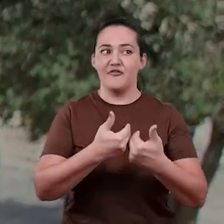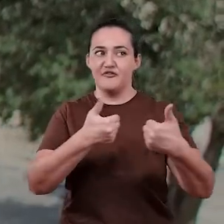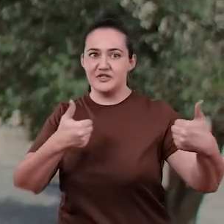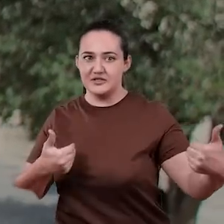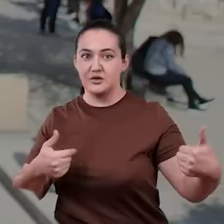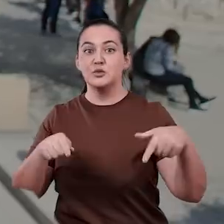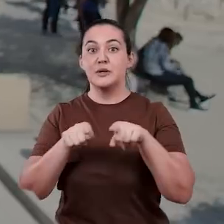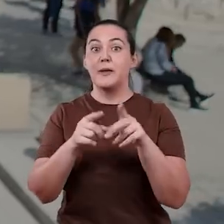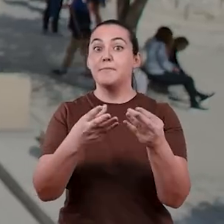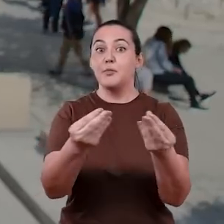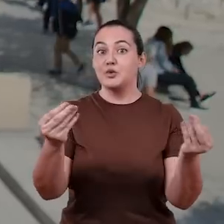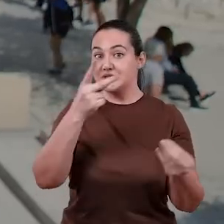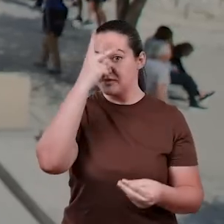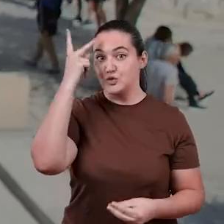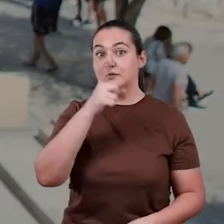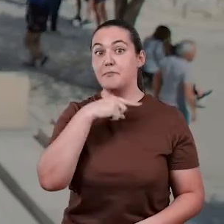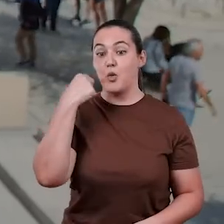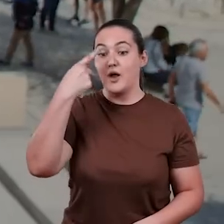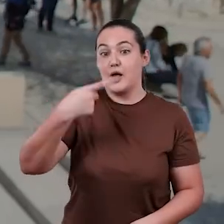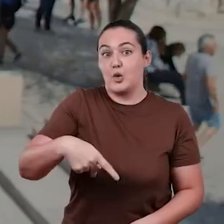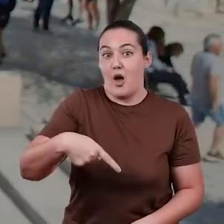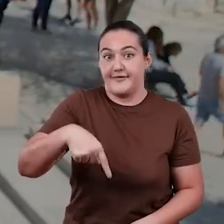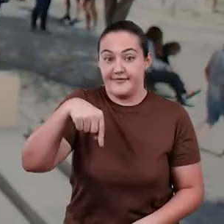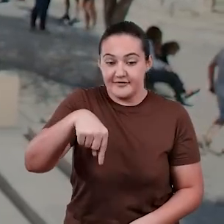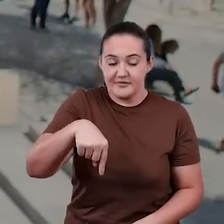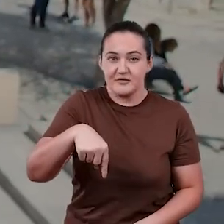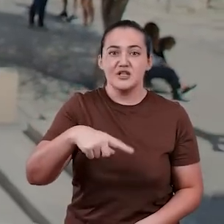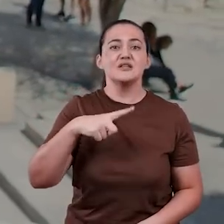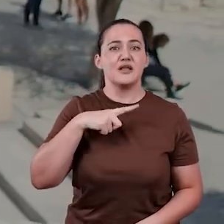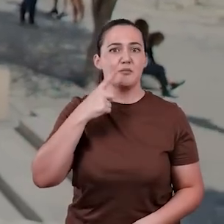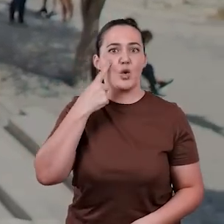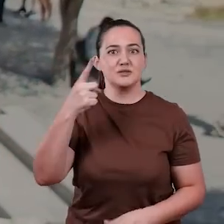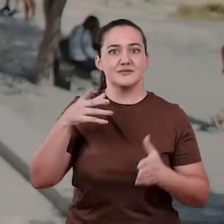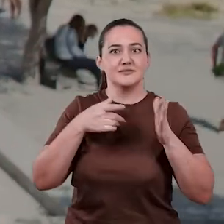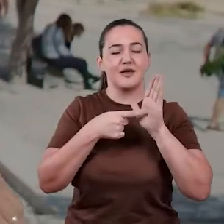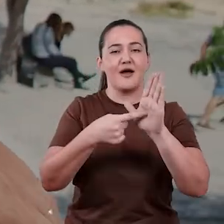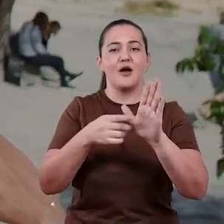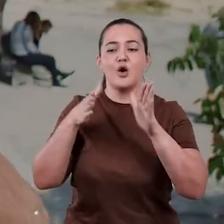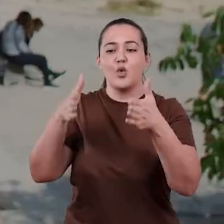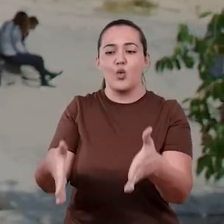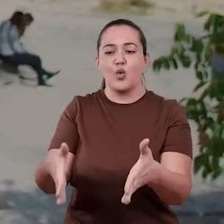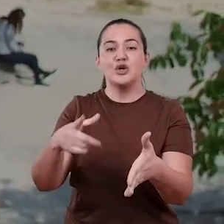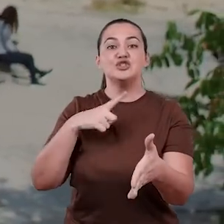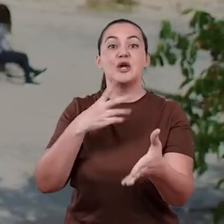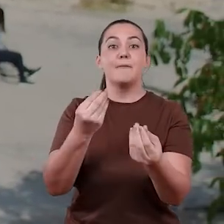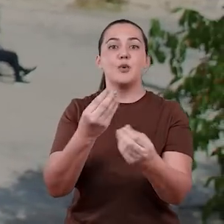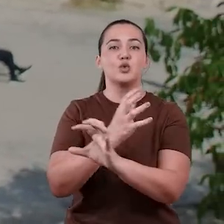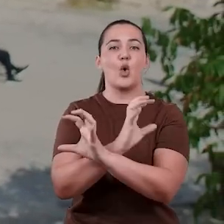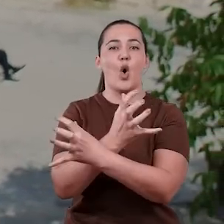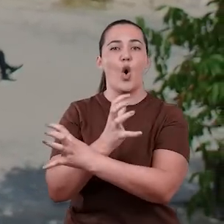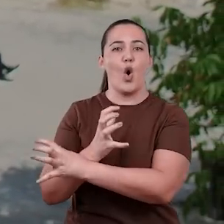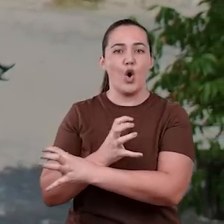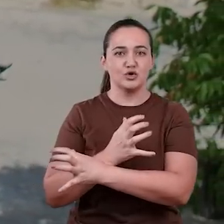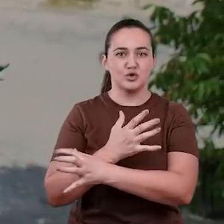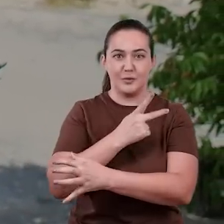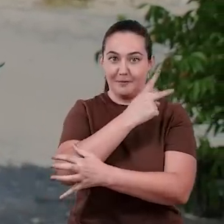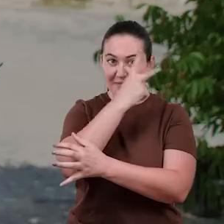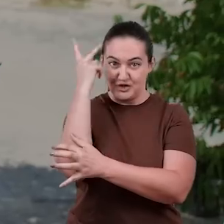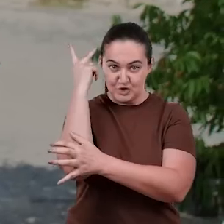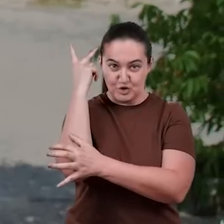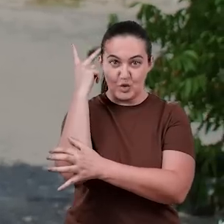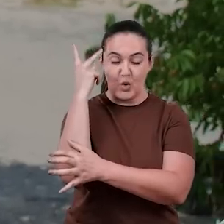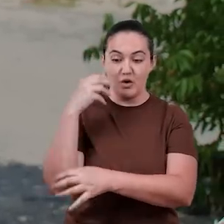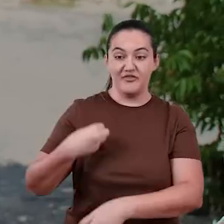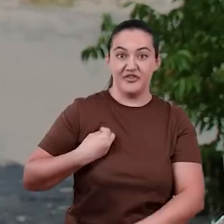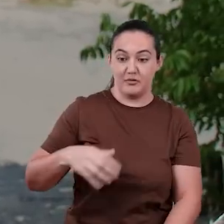inclusive crianças. Vou mostrar para vocês agora uma cripta onde havia vários corpos de pessoas que viveram praticamente